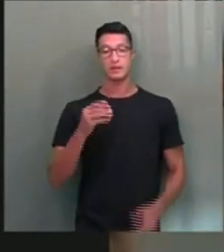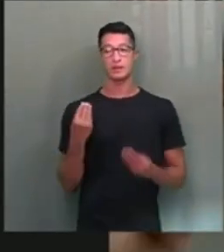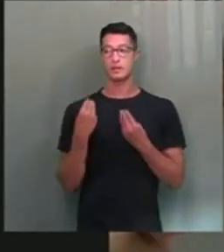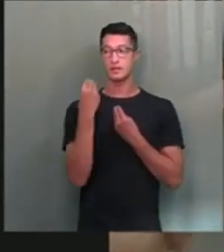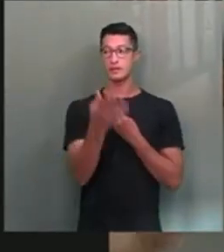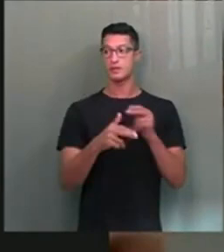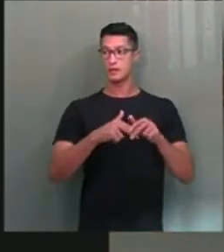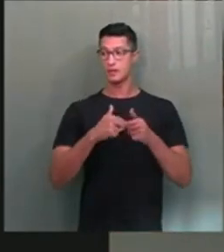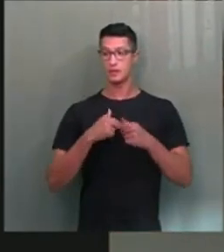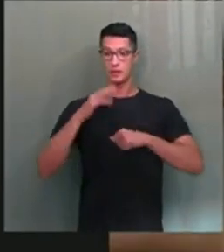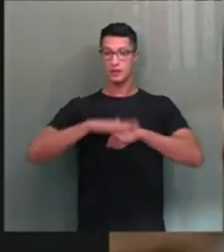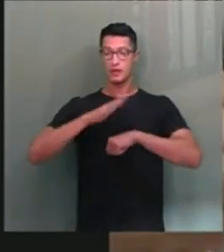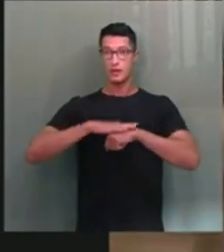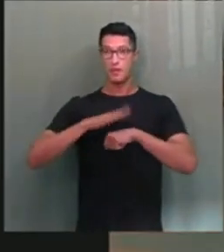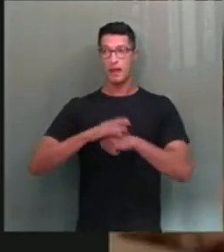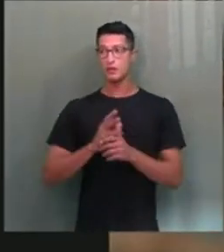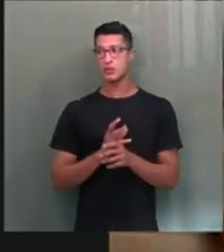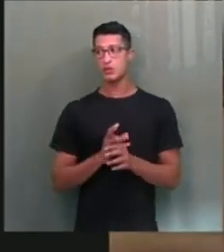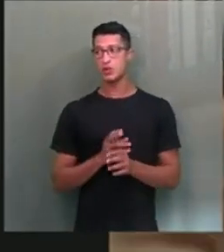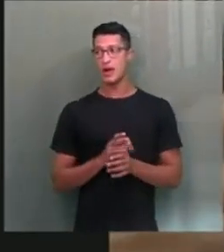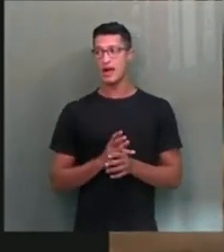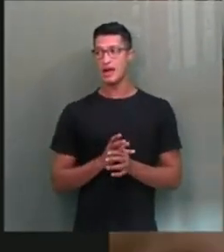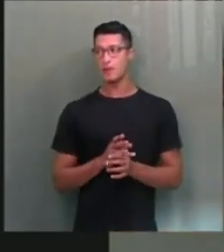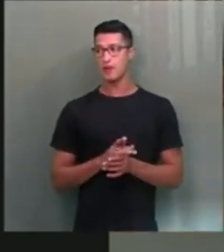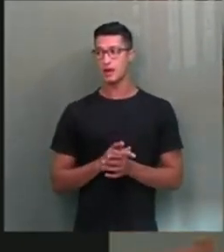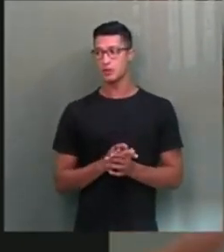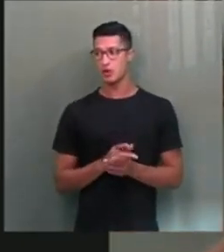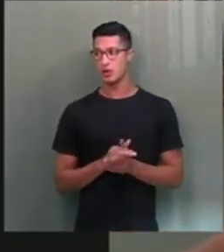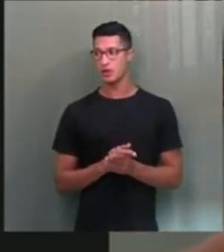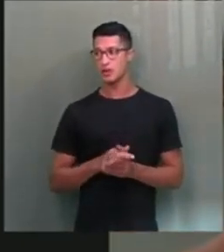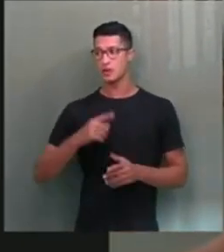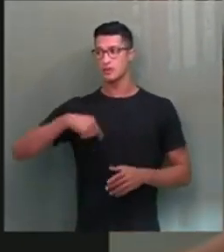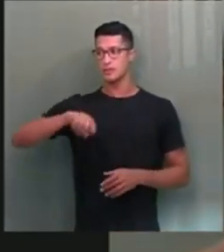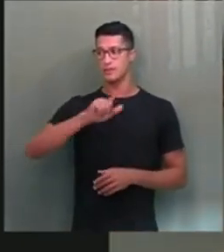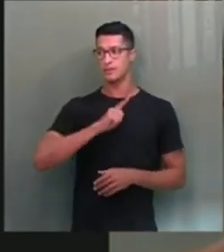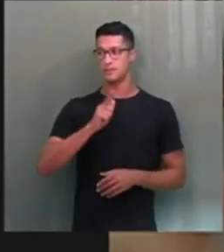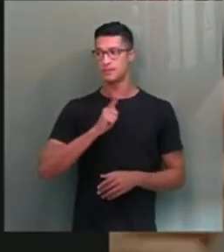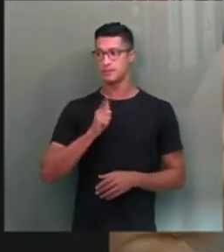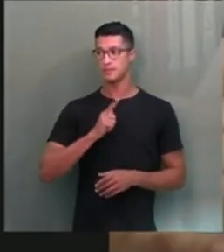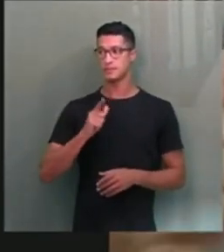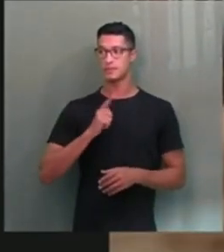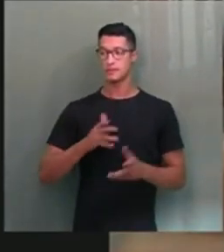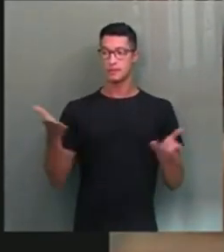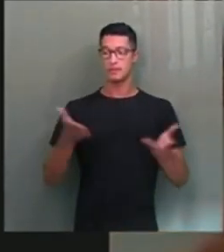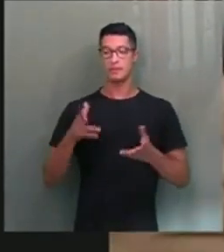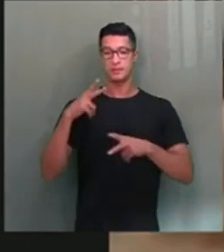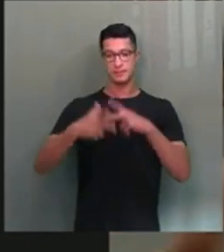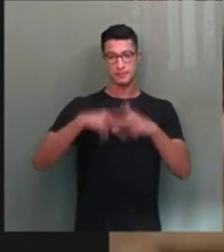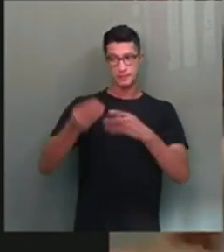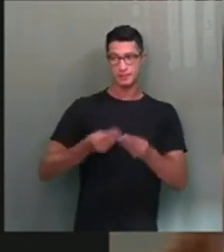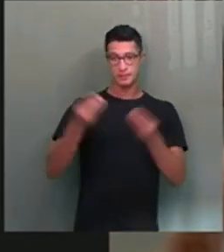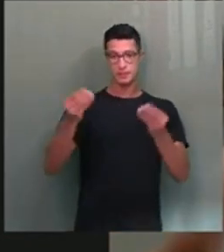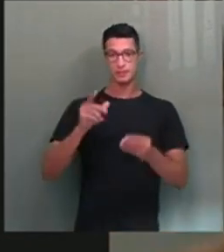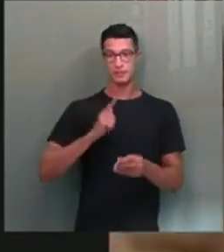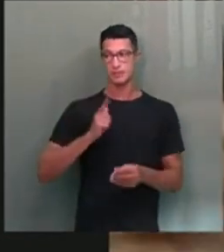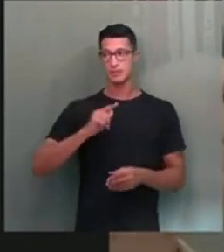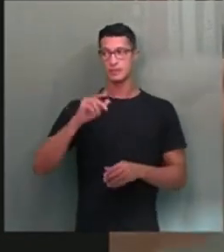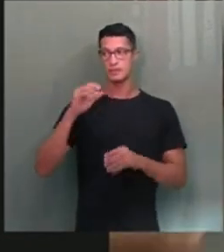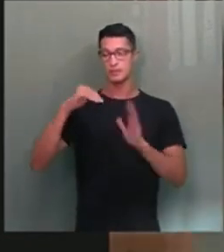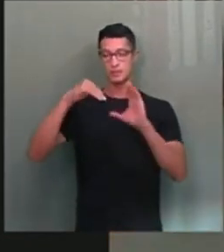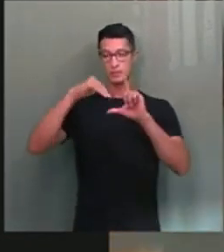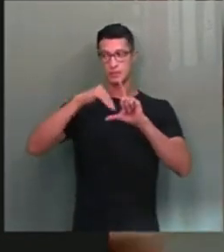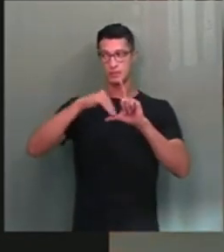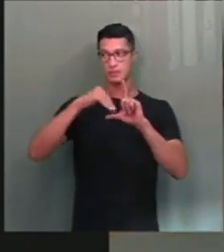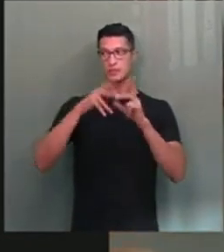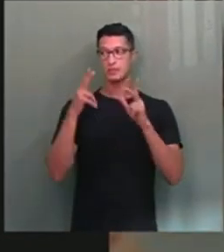concedido pela Associação de Jornalistas das Nações Unidas, premiado a Rádio Senado, com